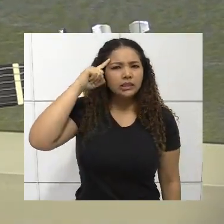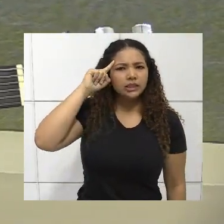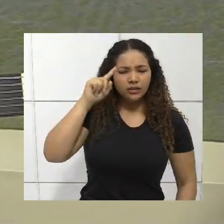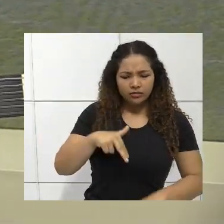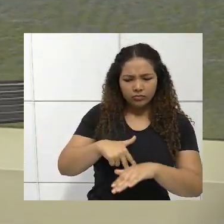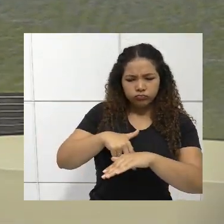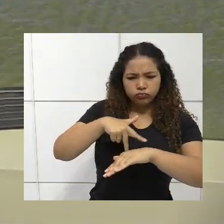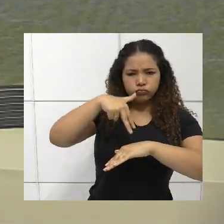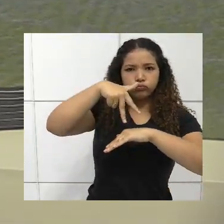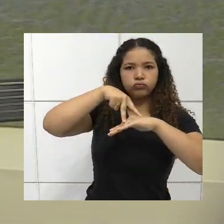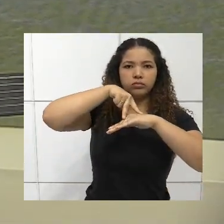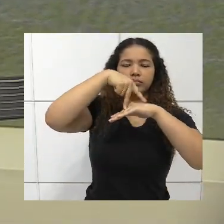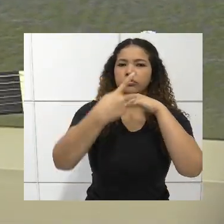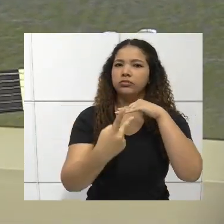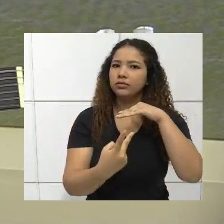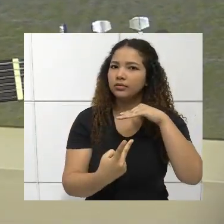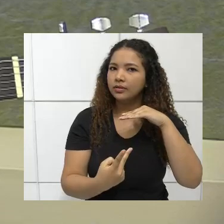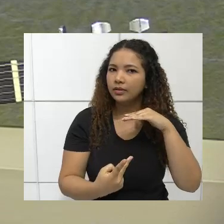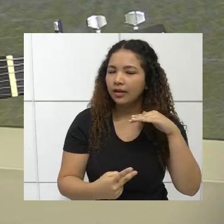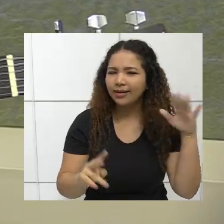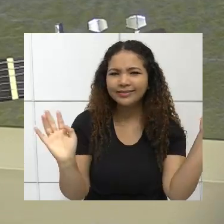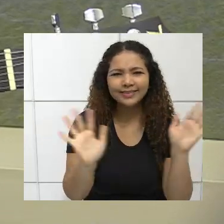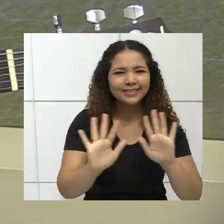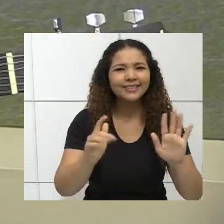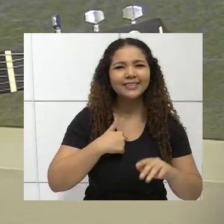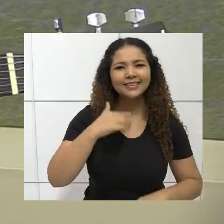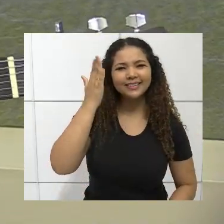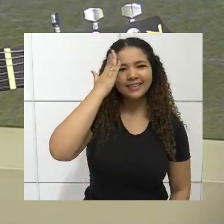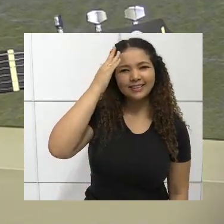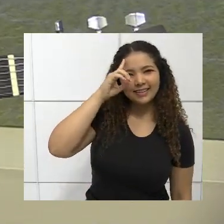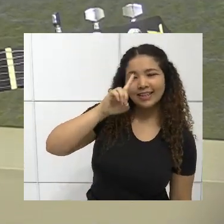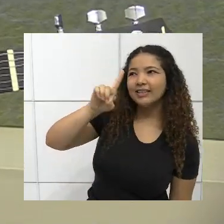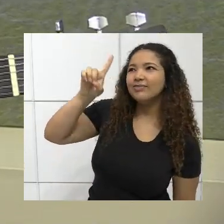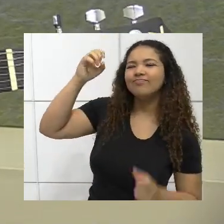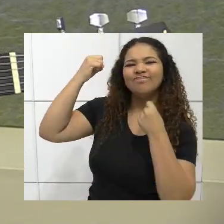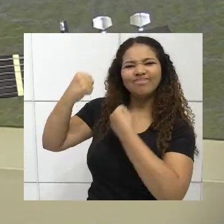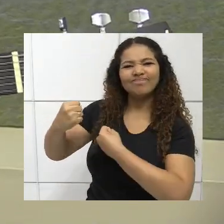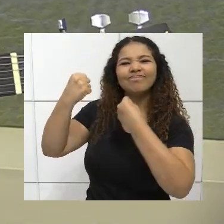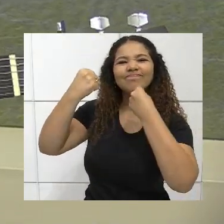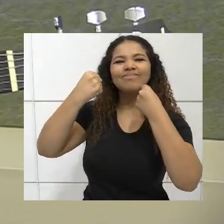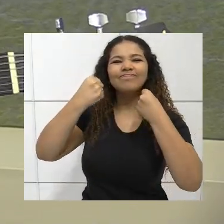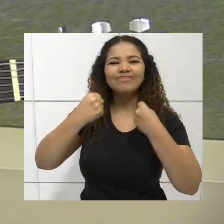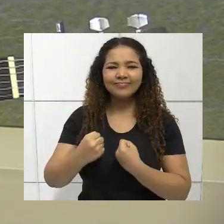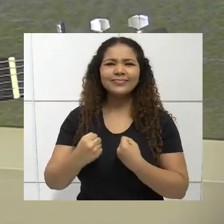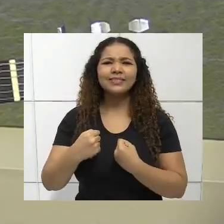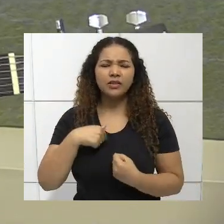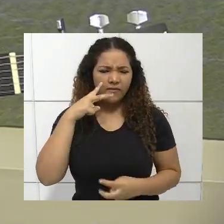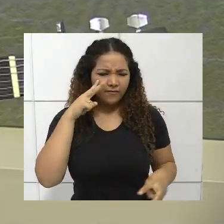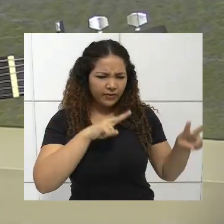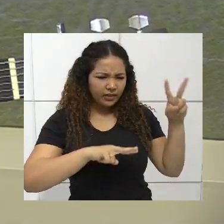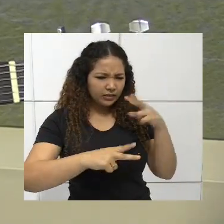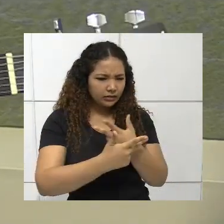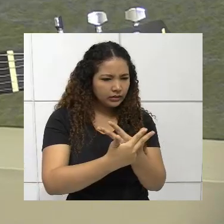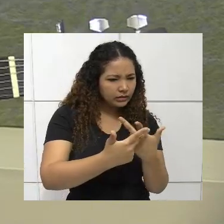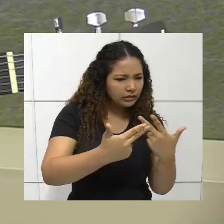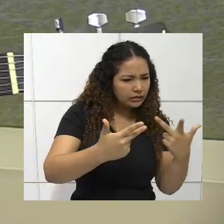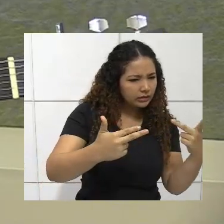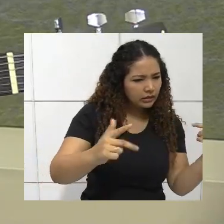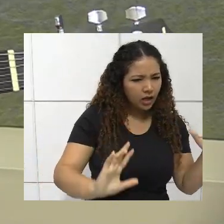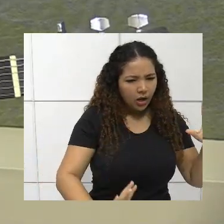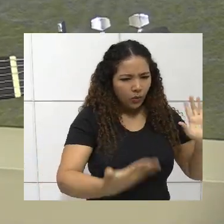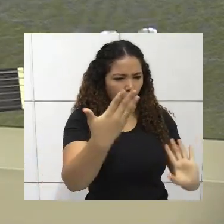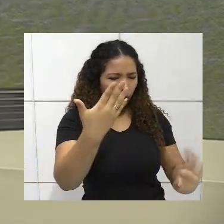lugar alto não vou me lançar só para demonstrar o teu poder. Eu não preciso